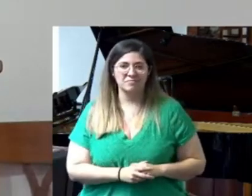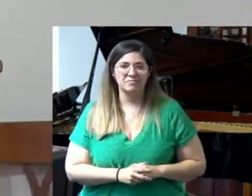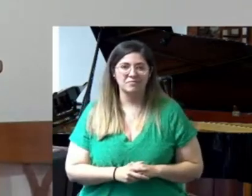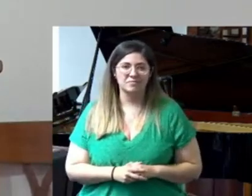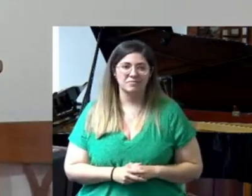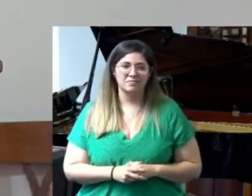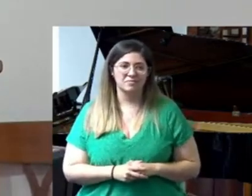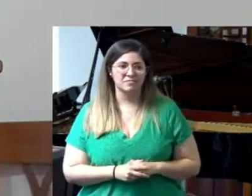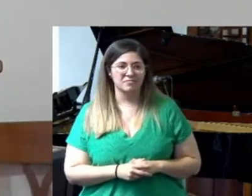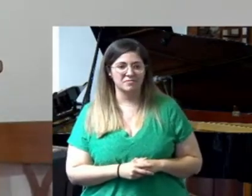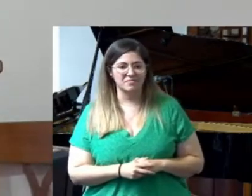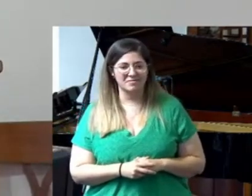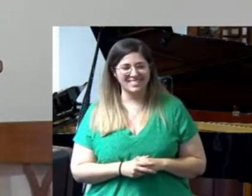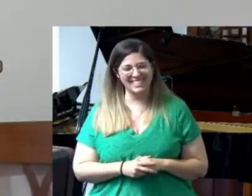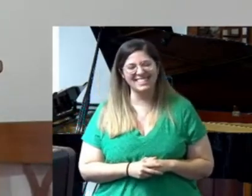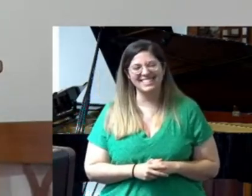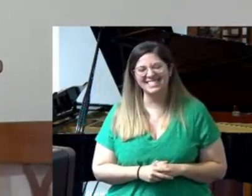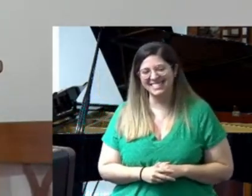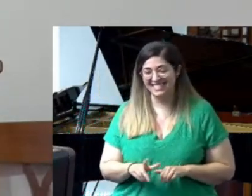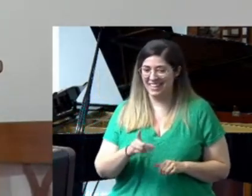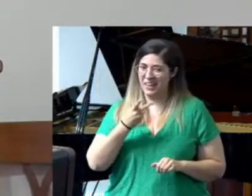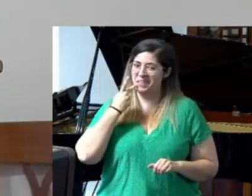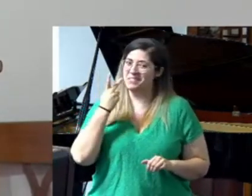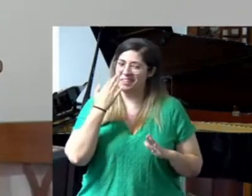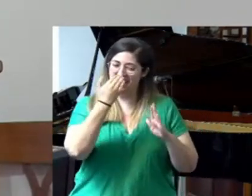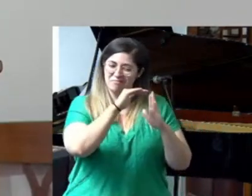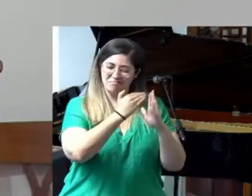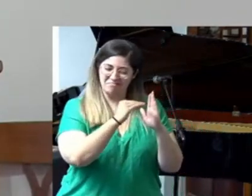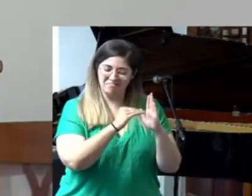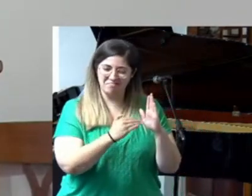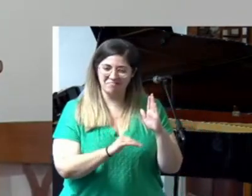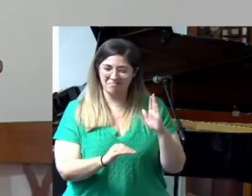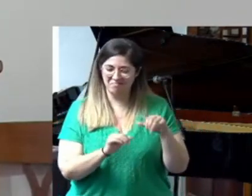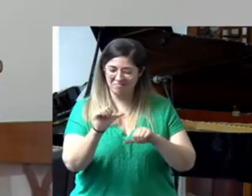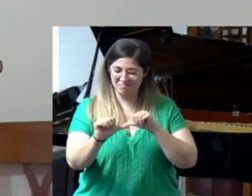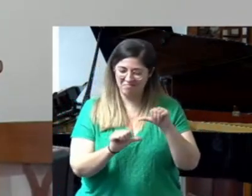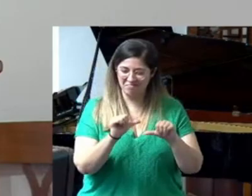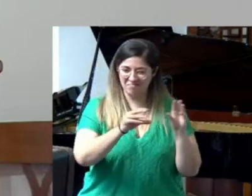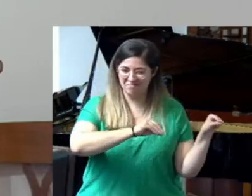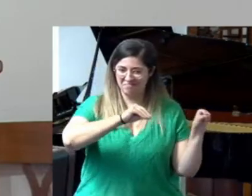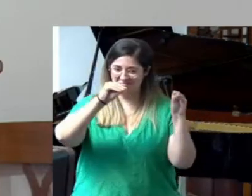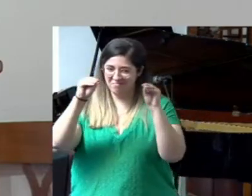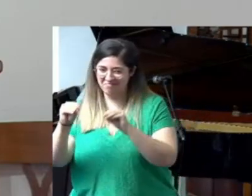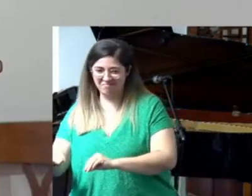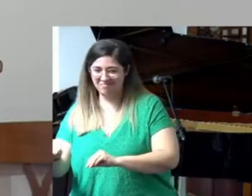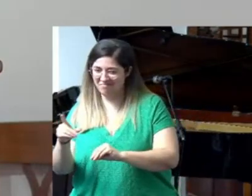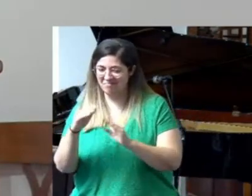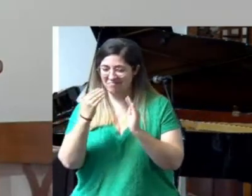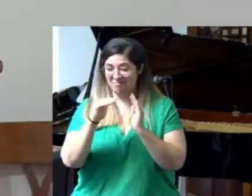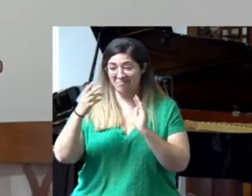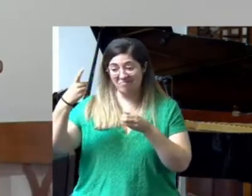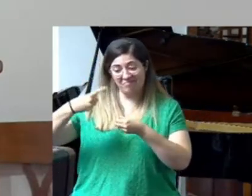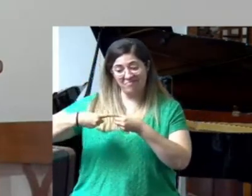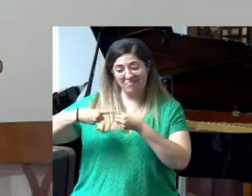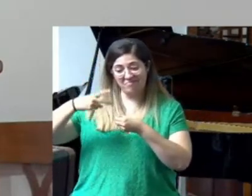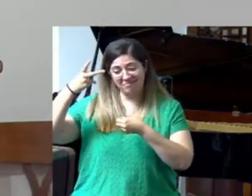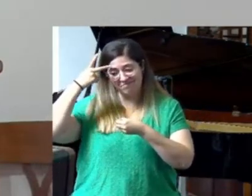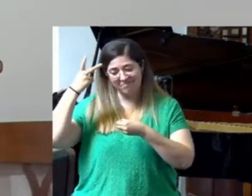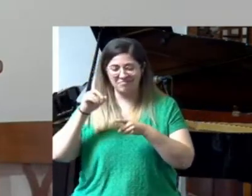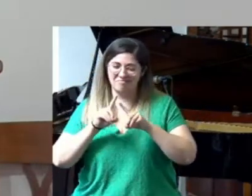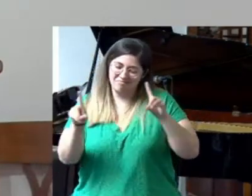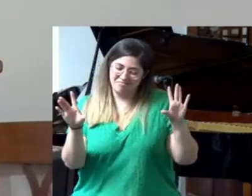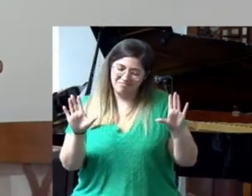vocês não irão para Indaiatuba, claro. Mas quero dizer que é sobre isso que Tiago fala. Na vida das